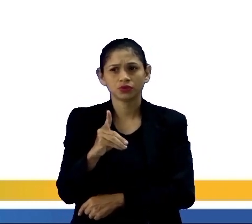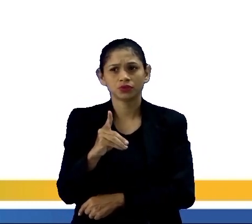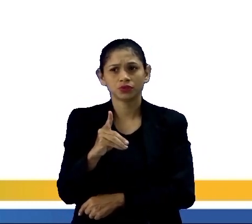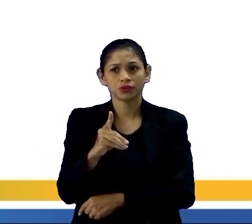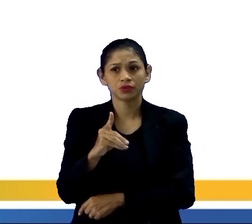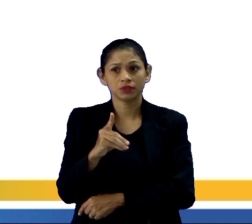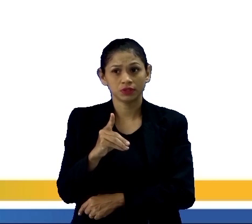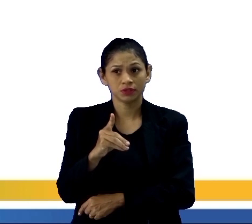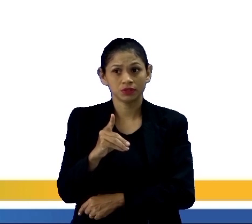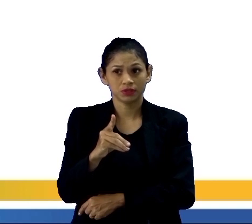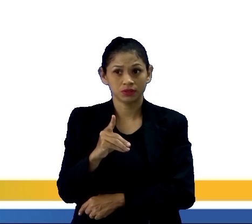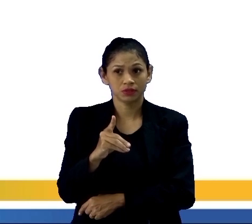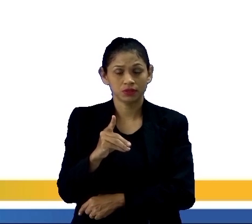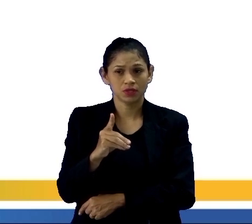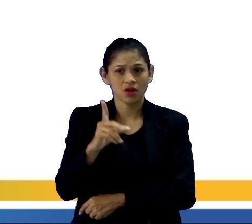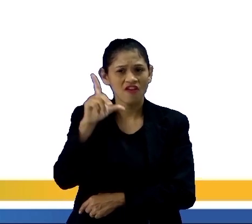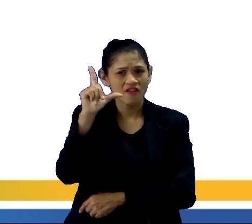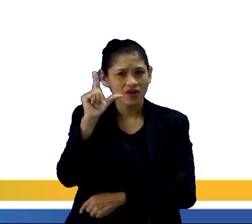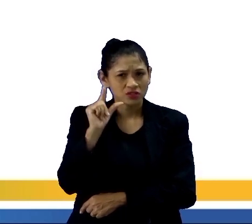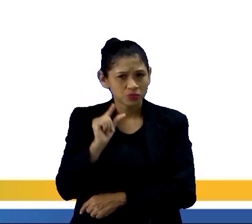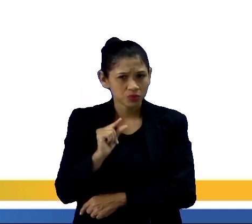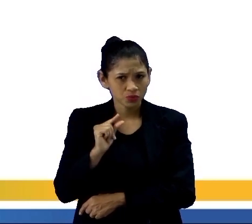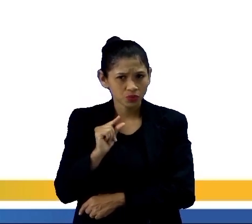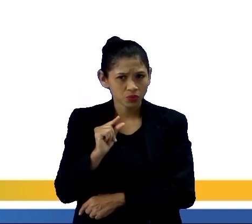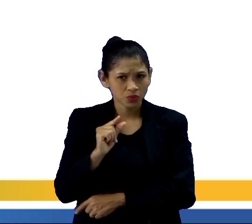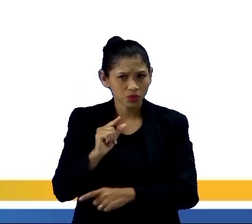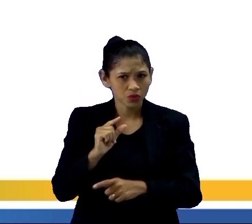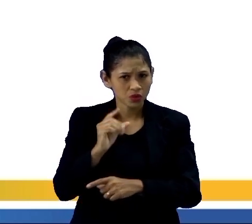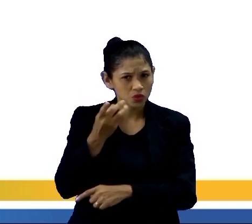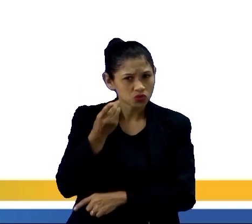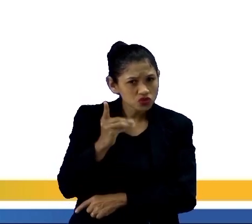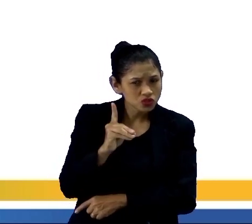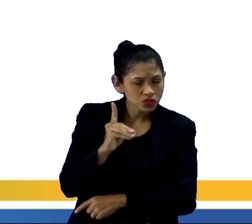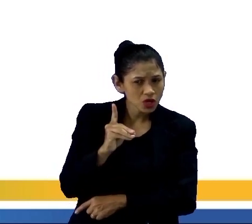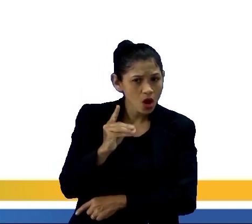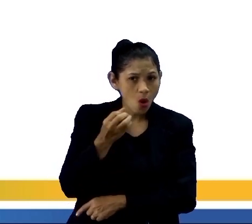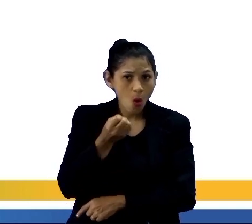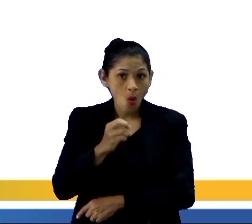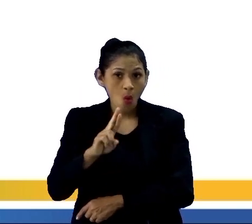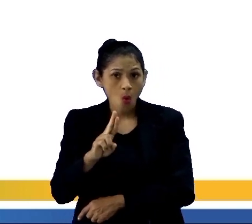nós diminuirmos as horas trabalhadas,